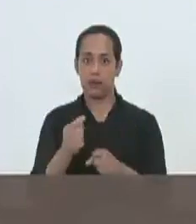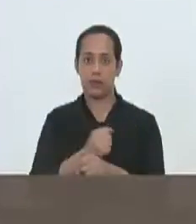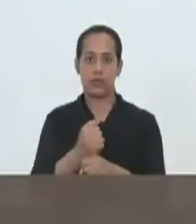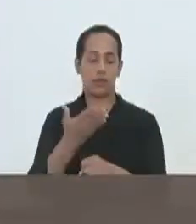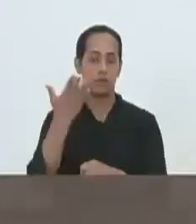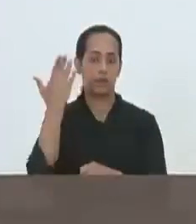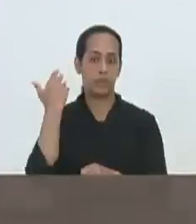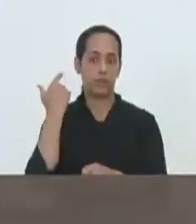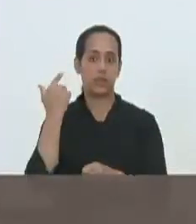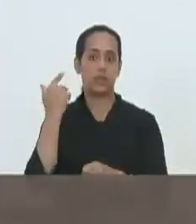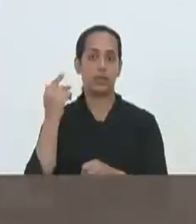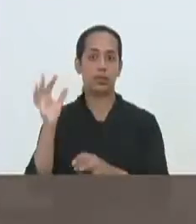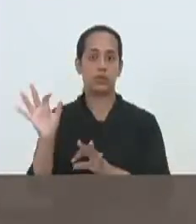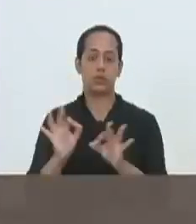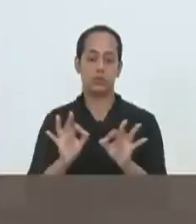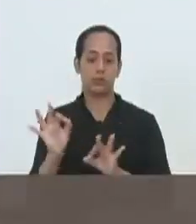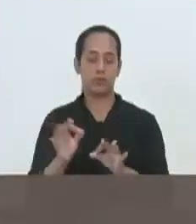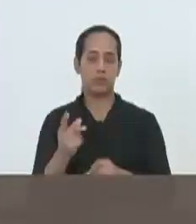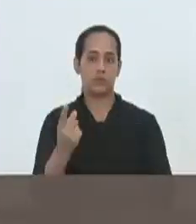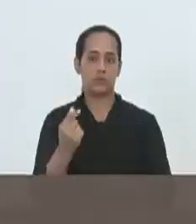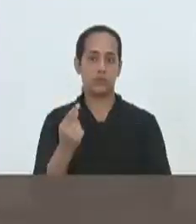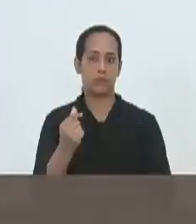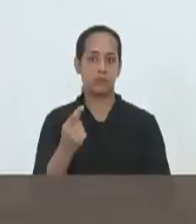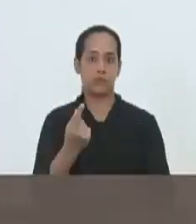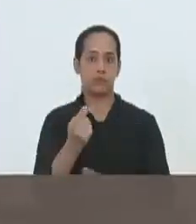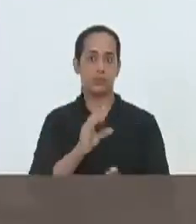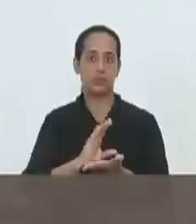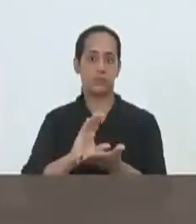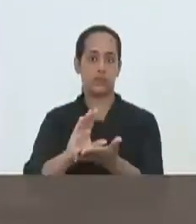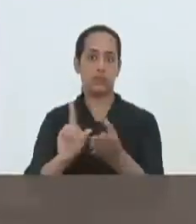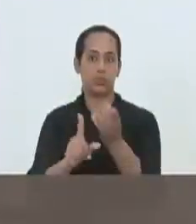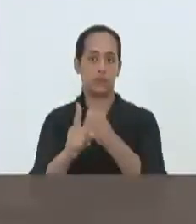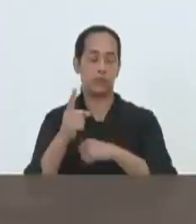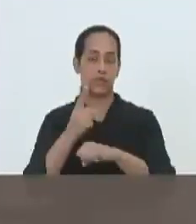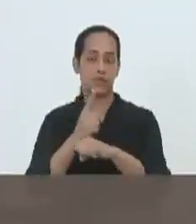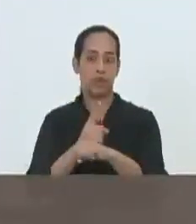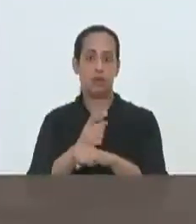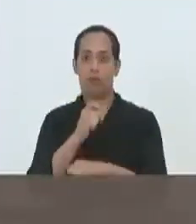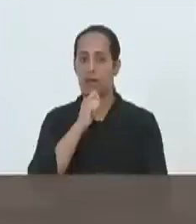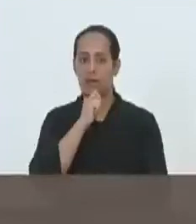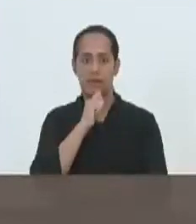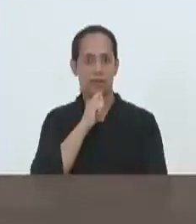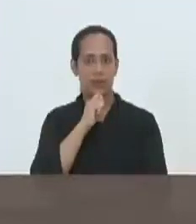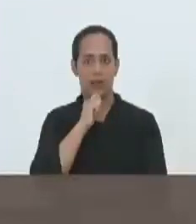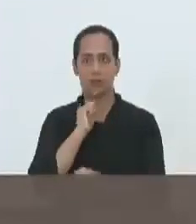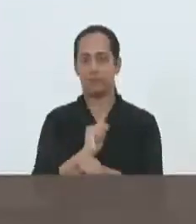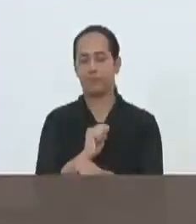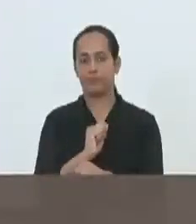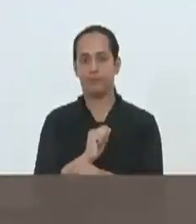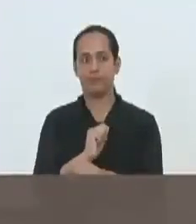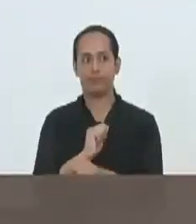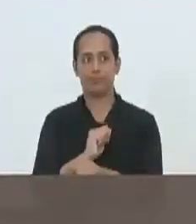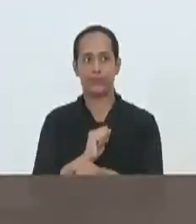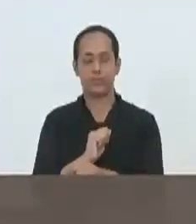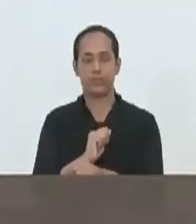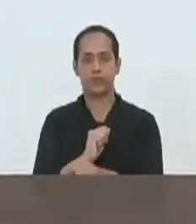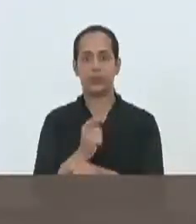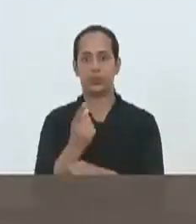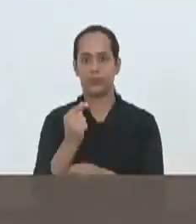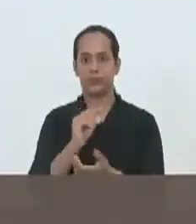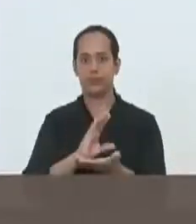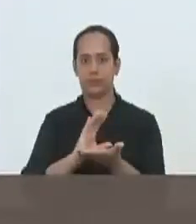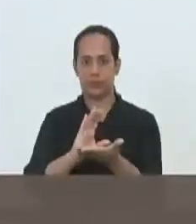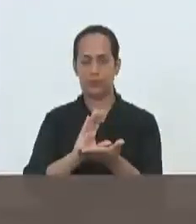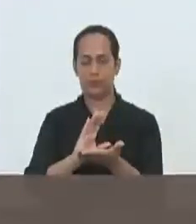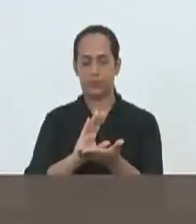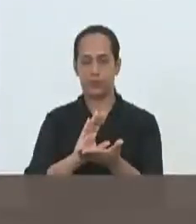subvenção social e não foi feito reajuste tá 6 anos sem reajuste seria levian eu falar em nome do ordenador da pasta né Nós estamos discutindo com o prefeito vamos